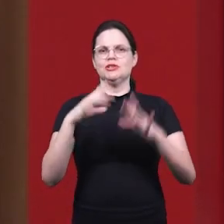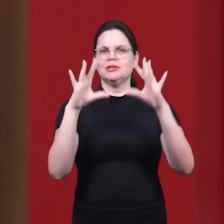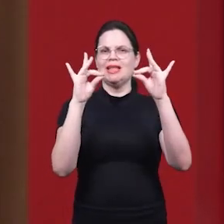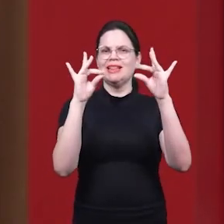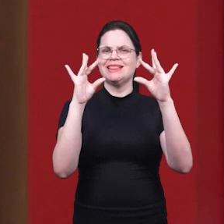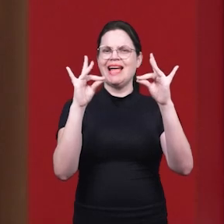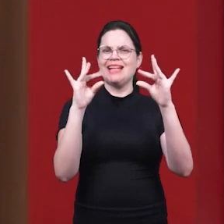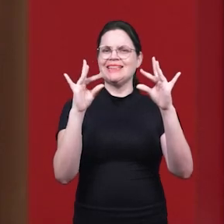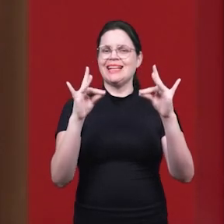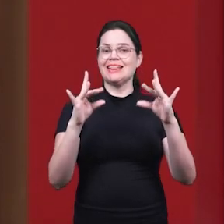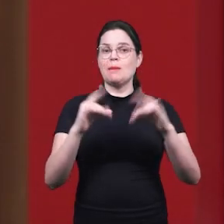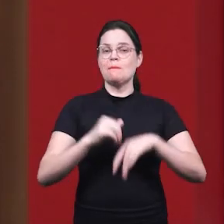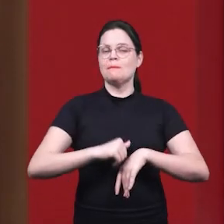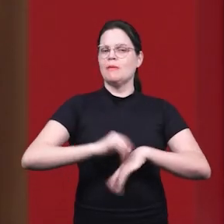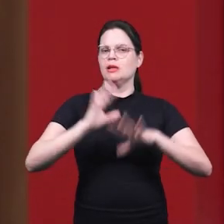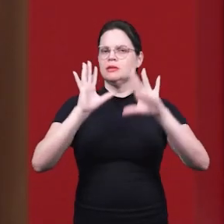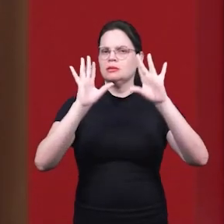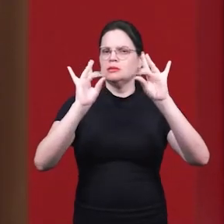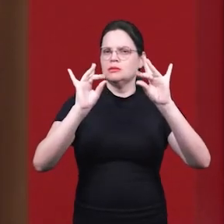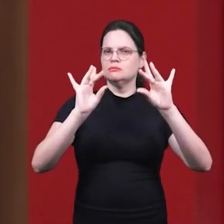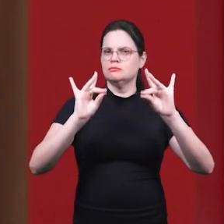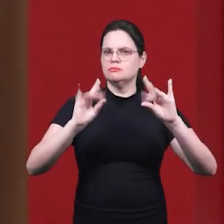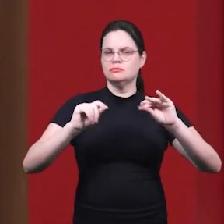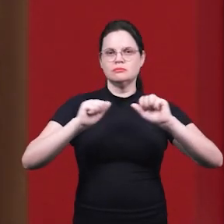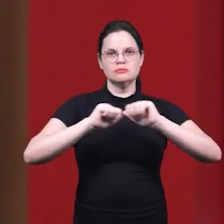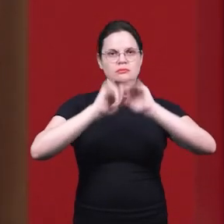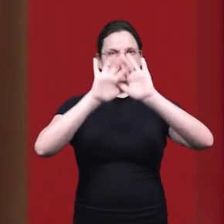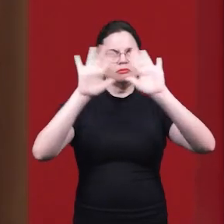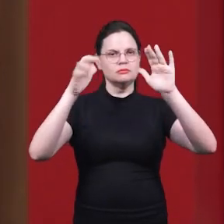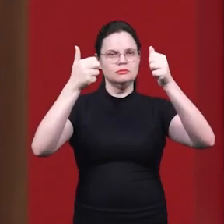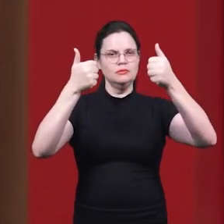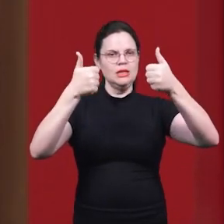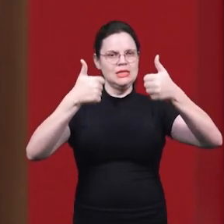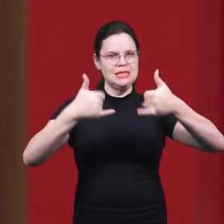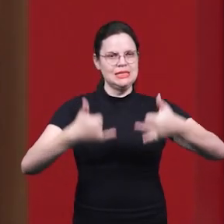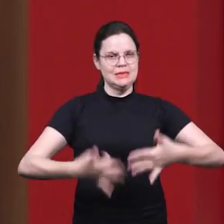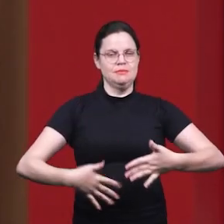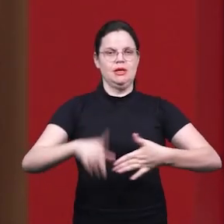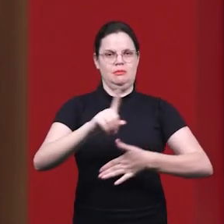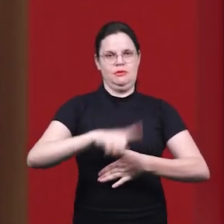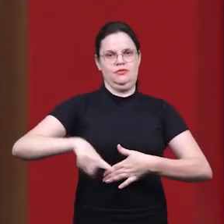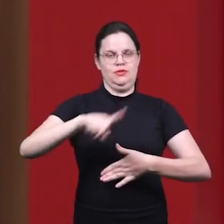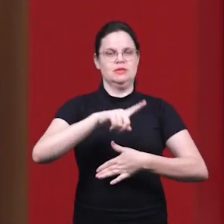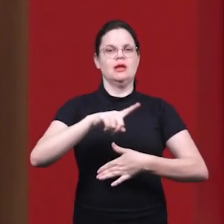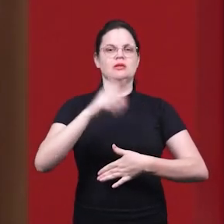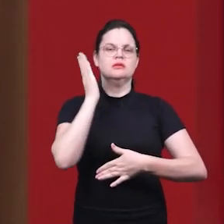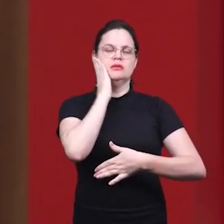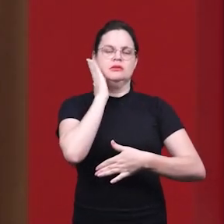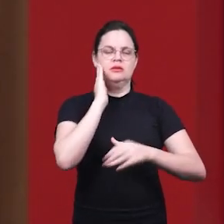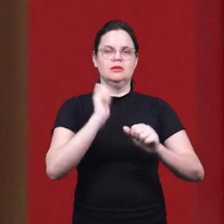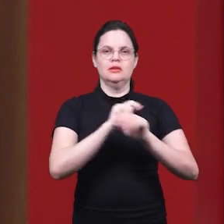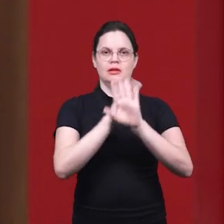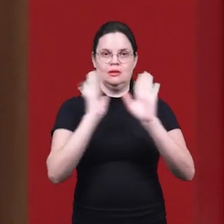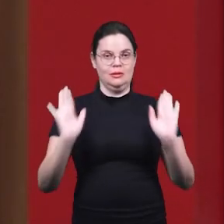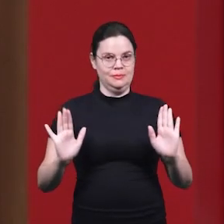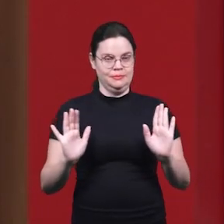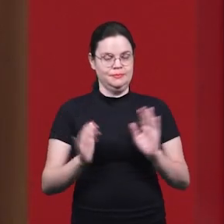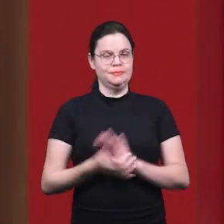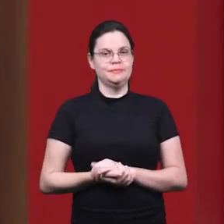de esclarecimentos que poderão, por certo, vão ajudar aos irmãos que estão participando do